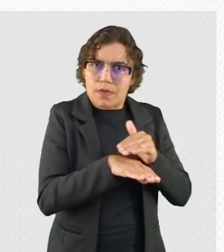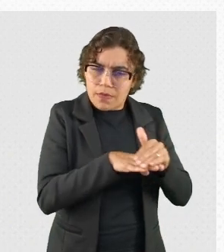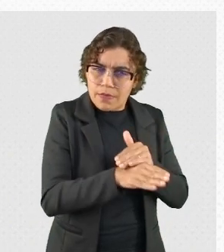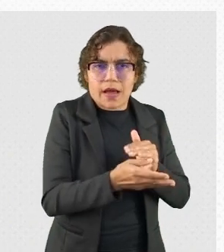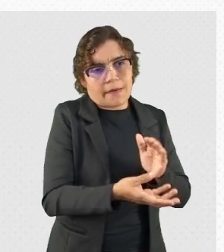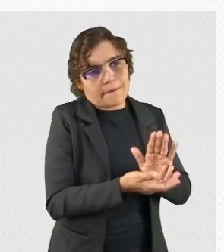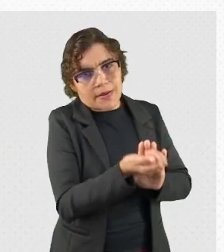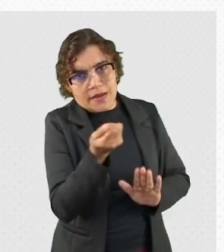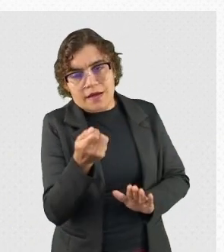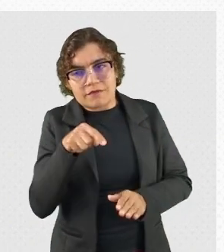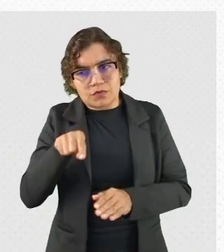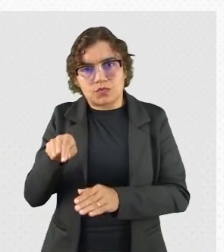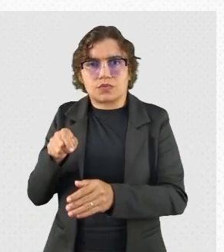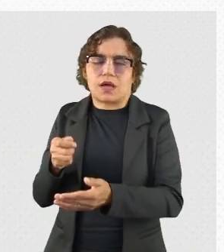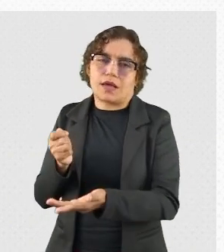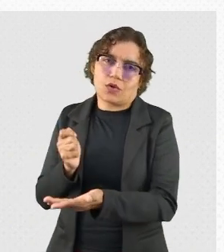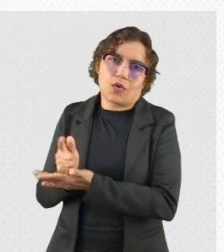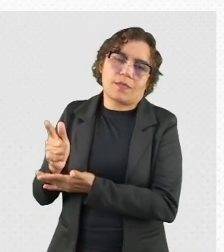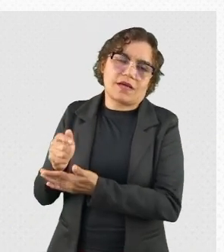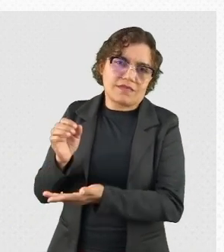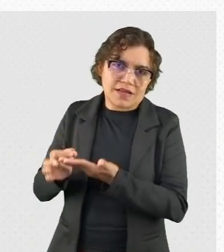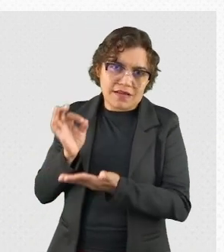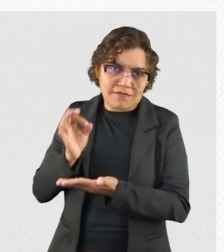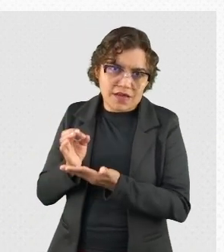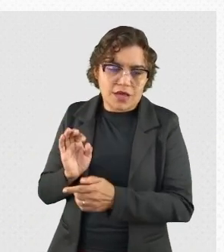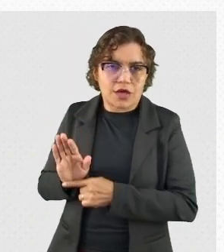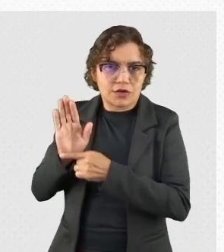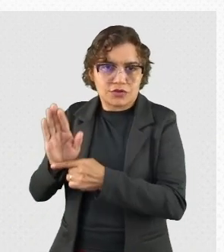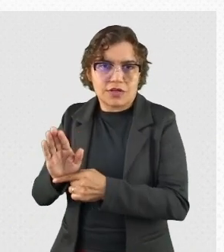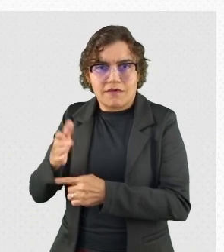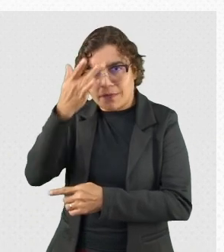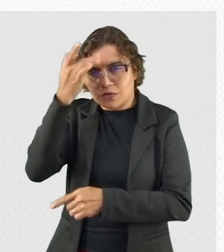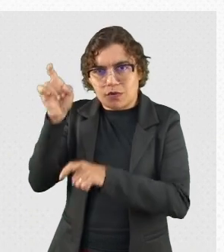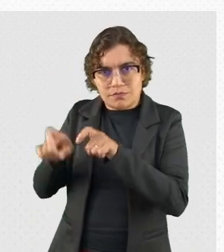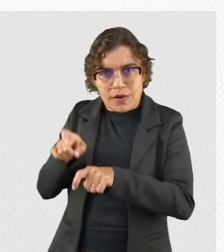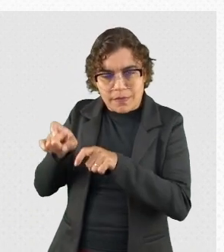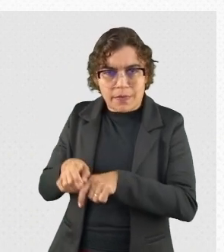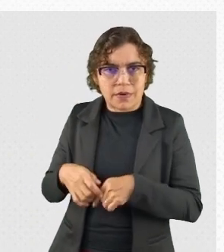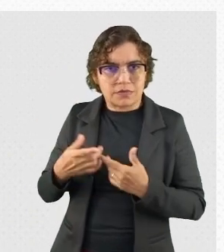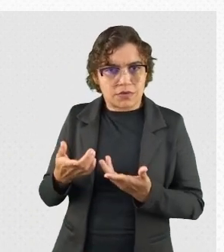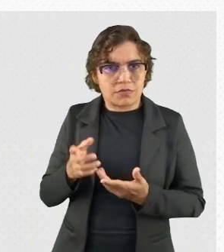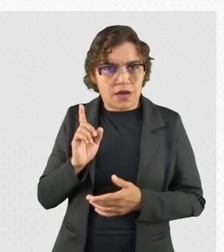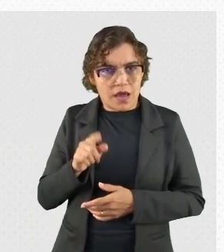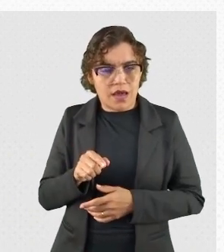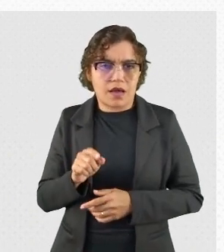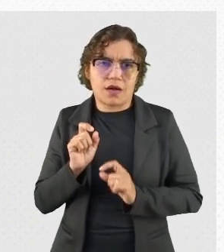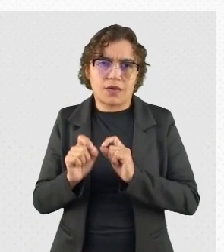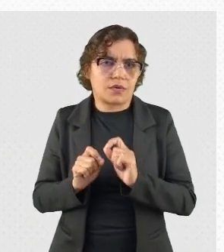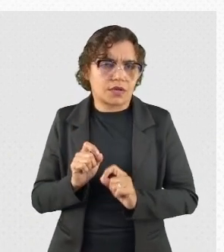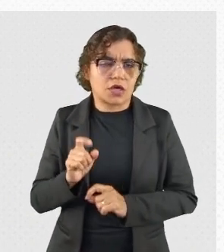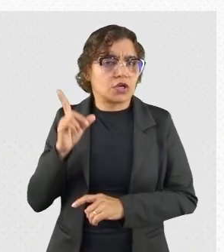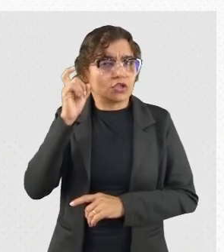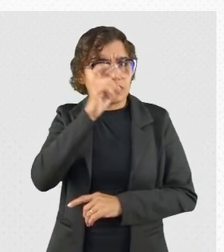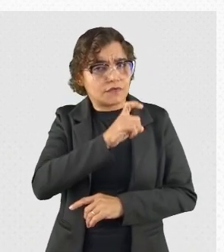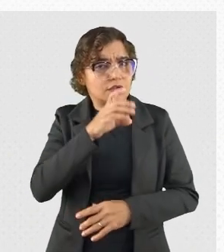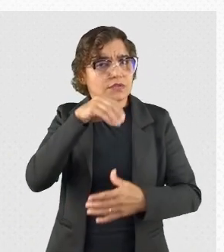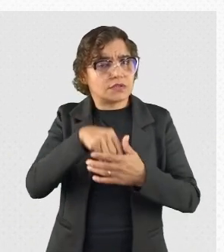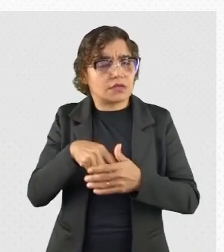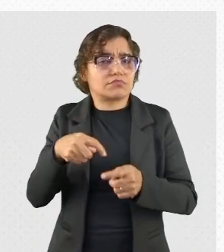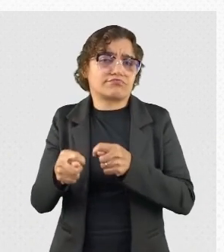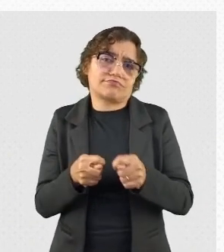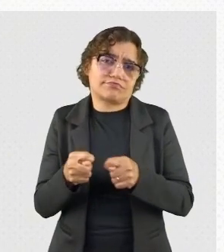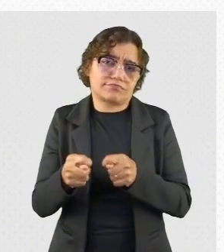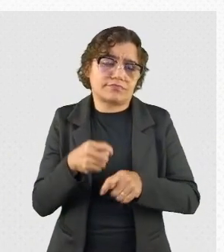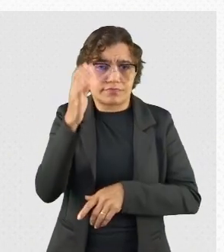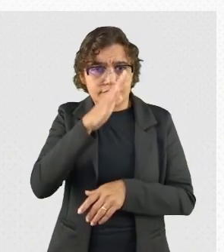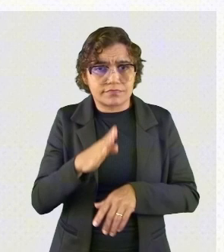que beneficiava quem? Os produtores de café. Vejam, gente, como isso é, de fato, danoso dentro da economia brasileira,